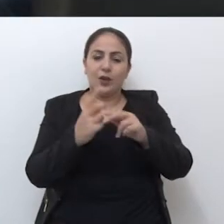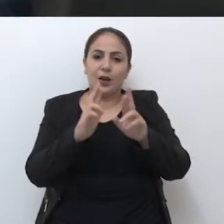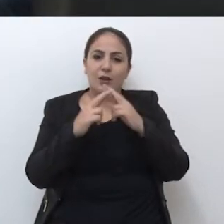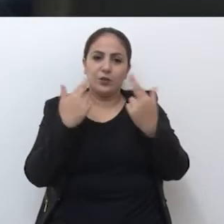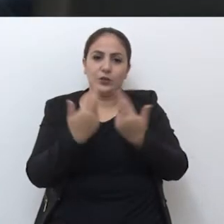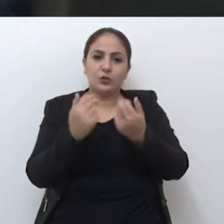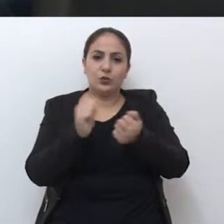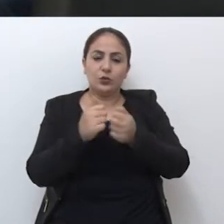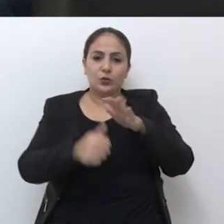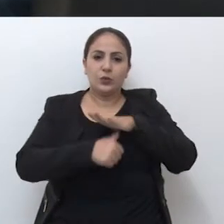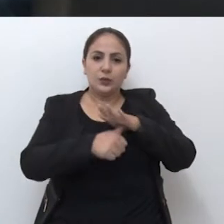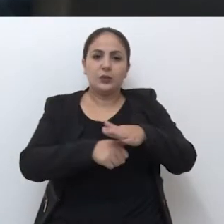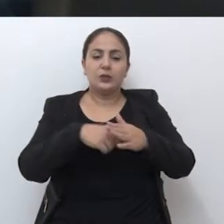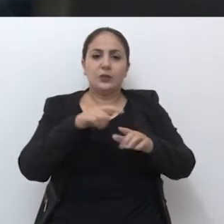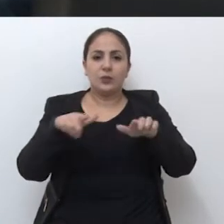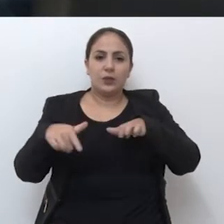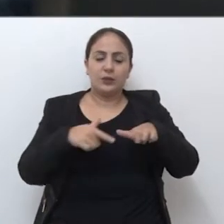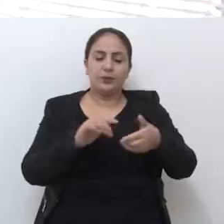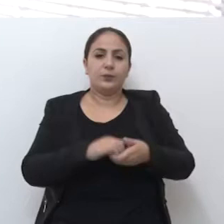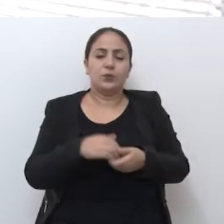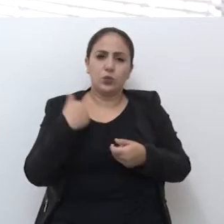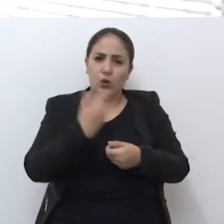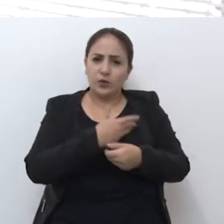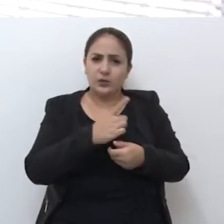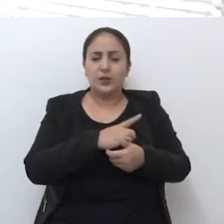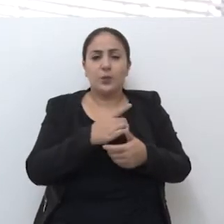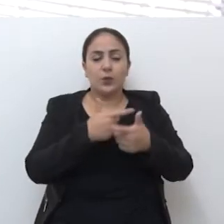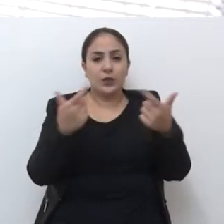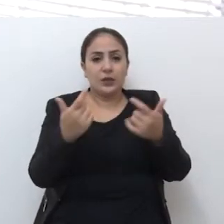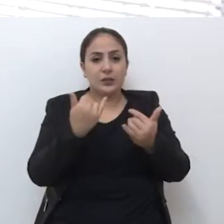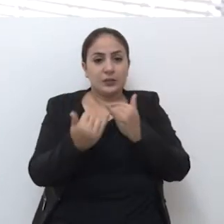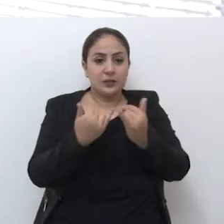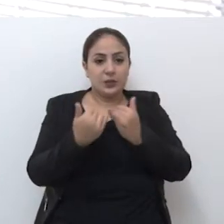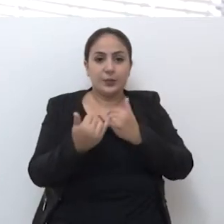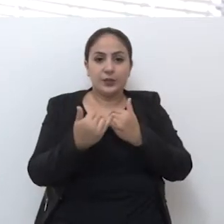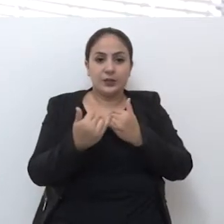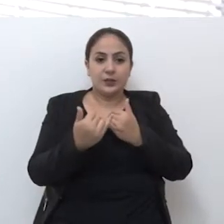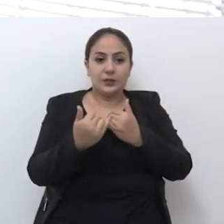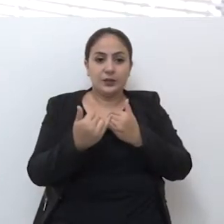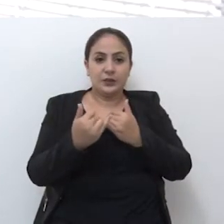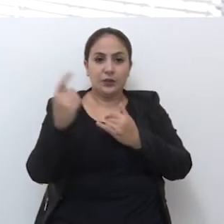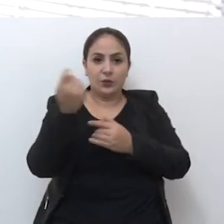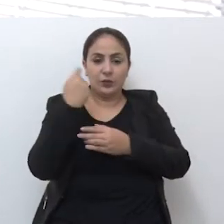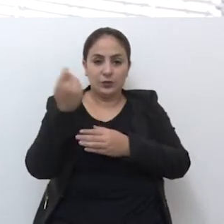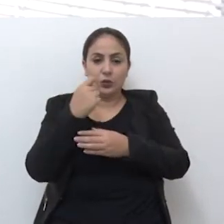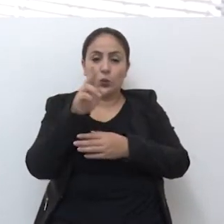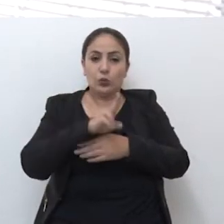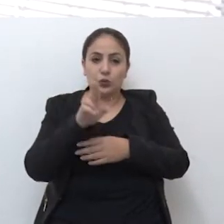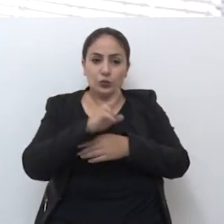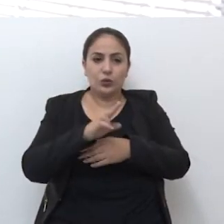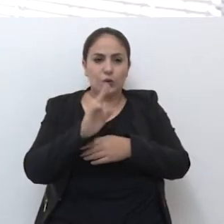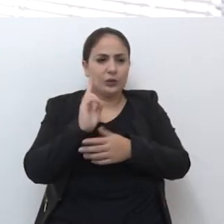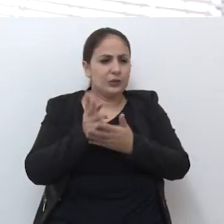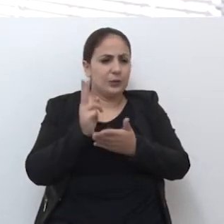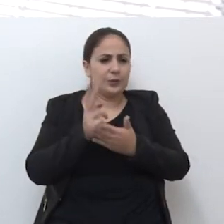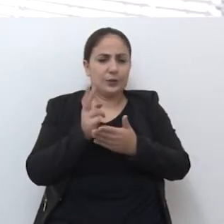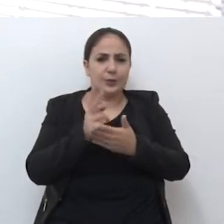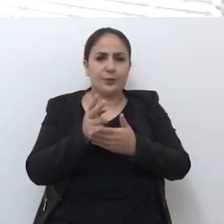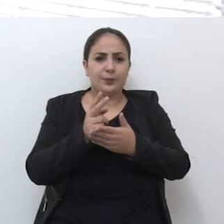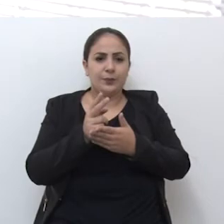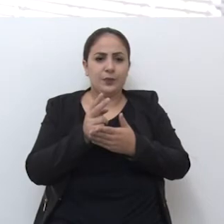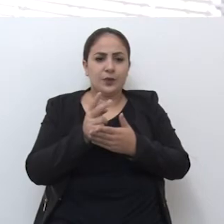positivamente a reunião com as lideranças locais. Tem os grandes exemplos da história do Rio Grande do Sul. O Rio Grande do Sul ocupou, nas páginas do Brasil,